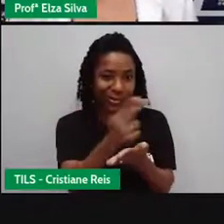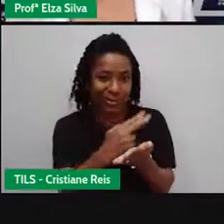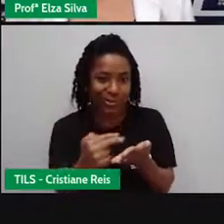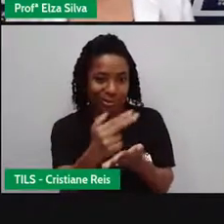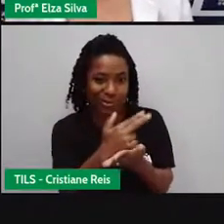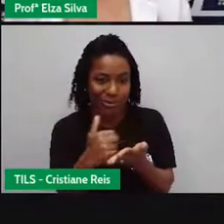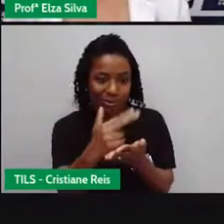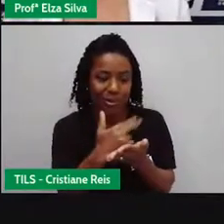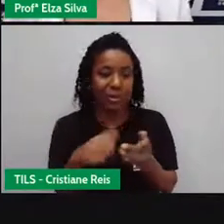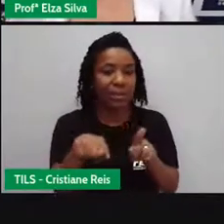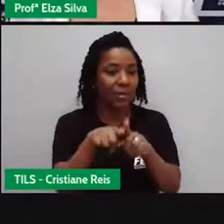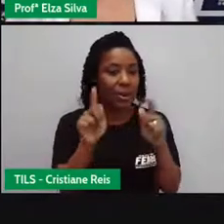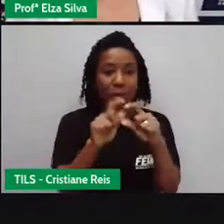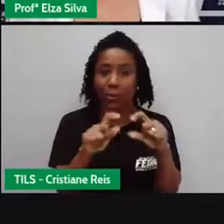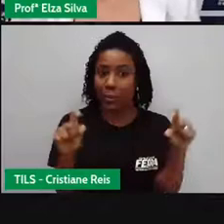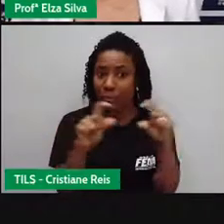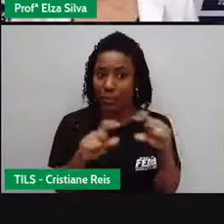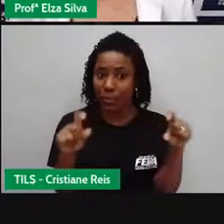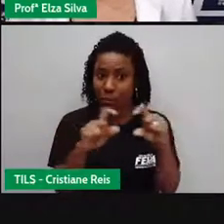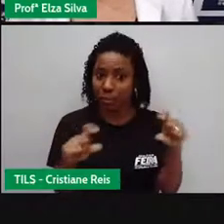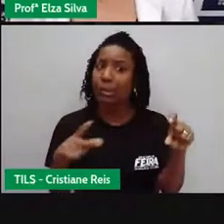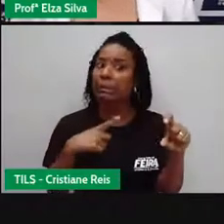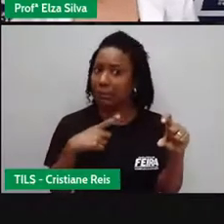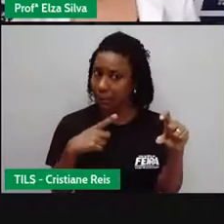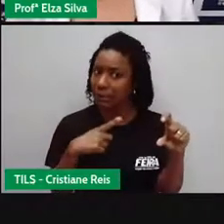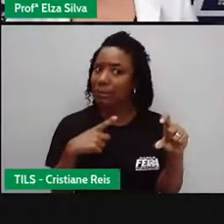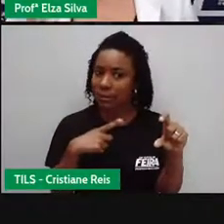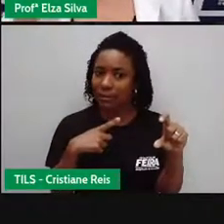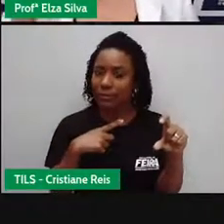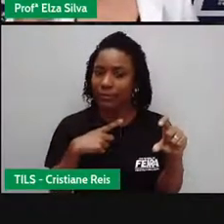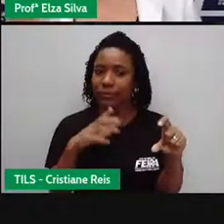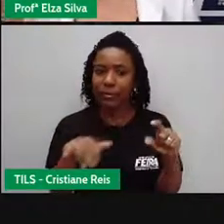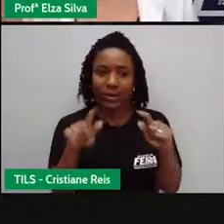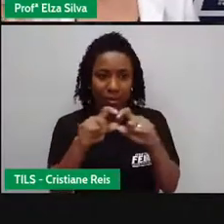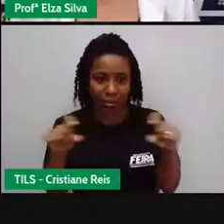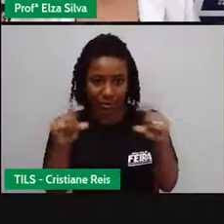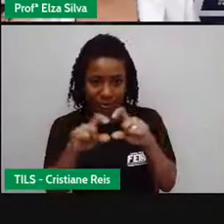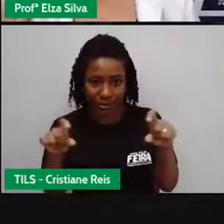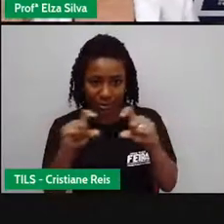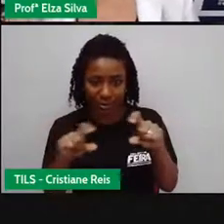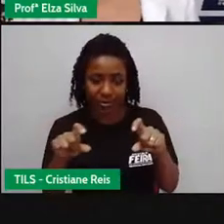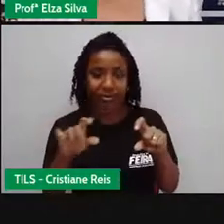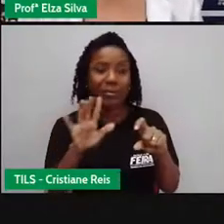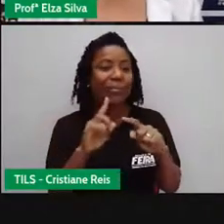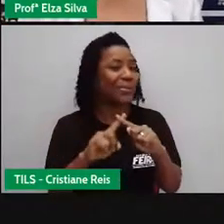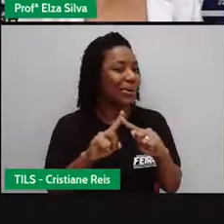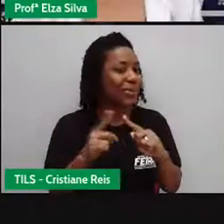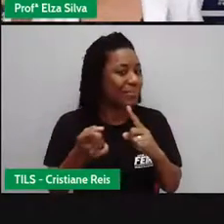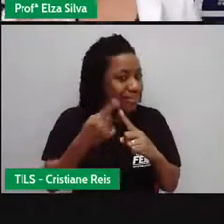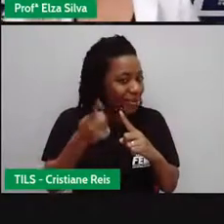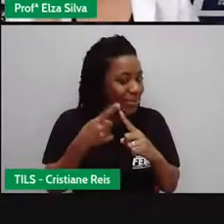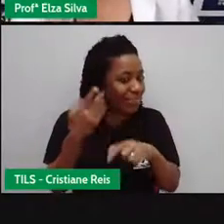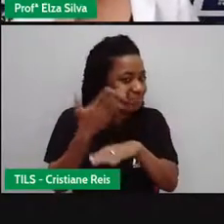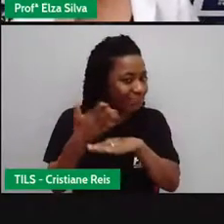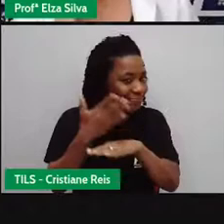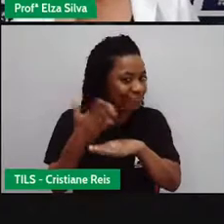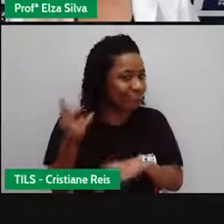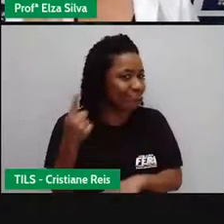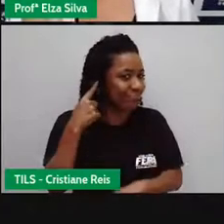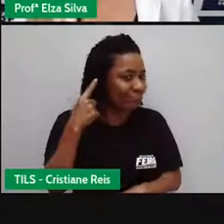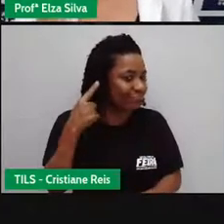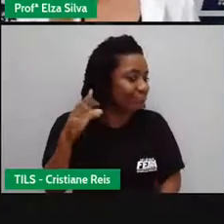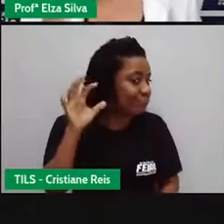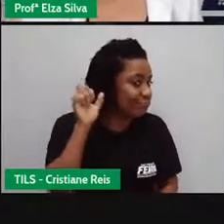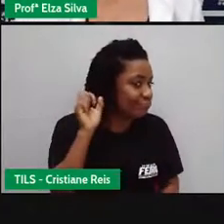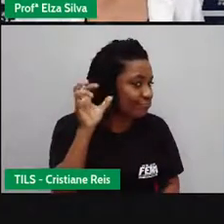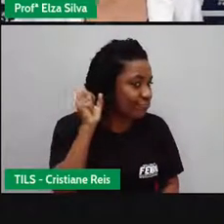também tem uma agenda. Eu não coloquei as legendas para que a gente possa fazer esse exercício de tentar entender a partir do que a gente ouve